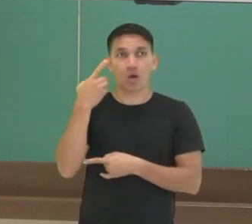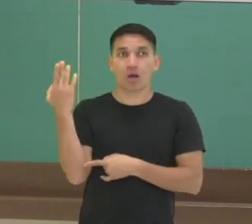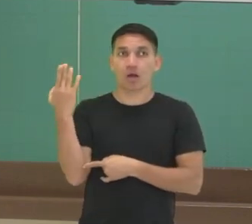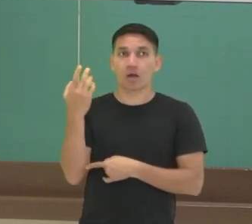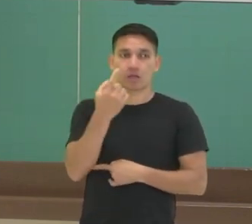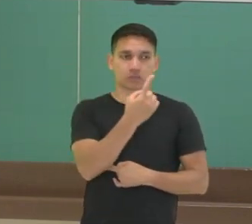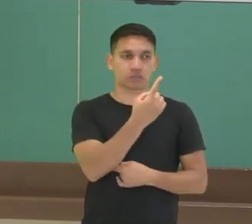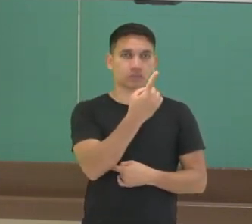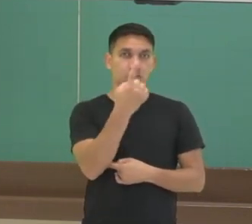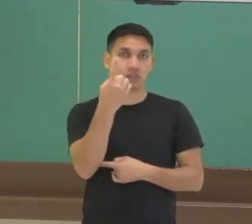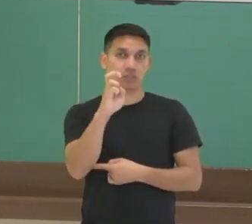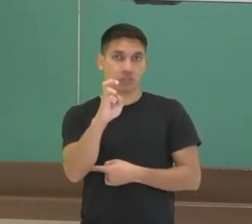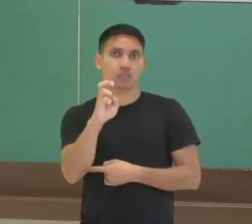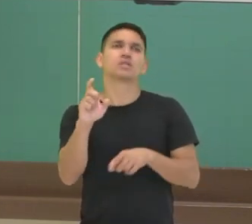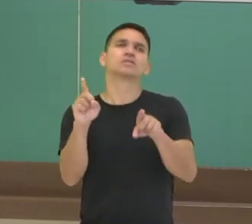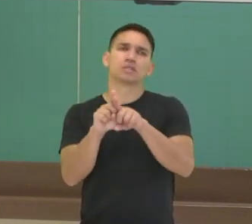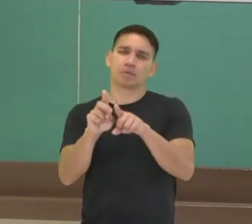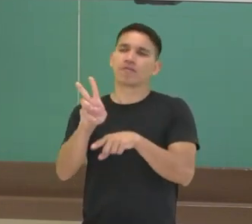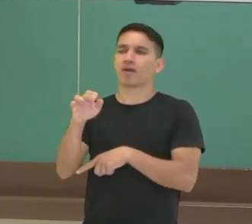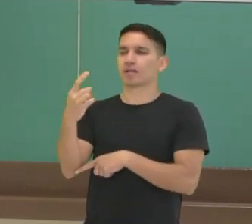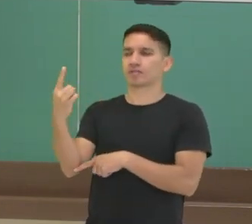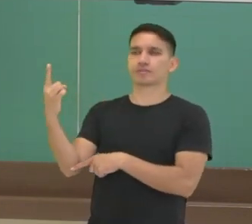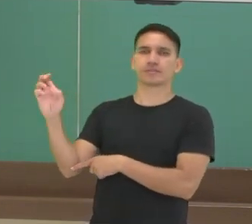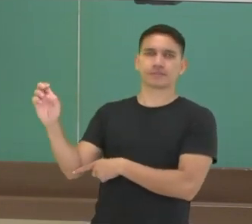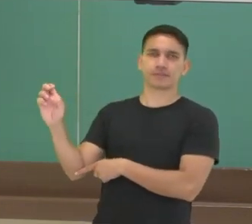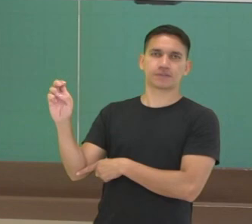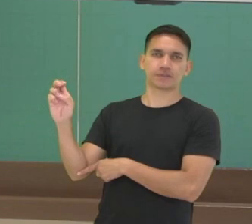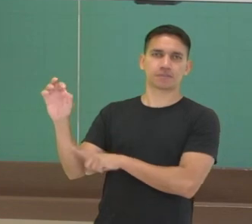aqui também vai ser 115.